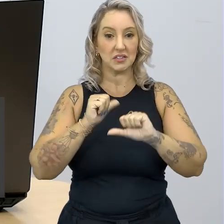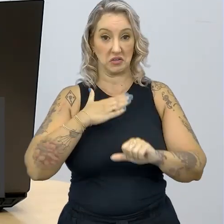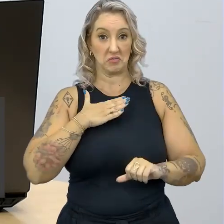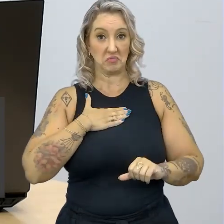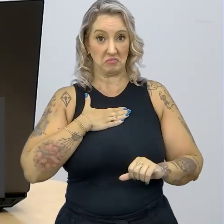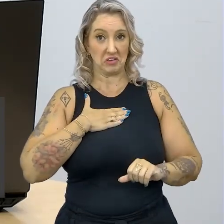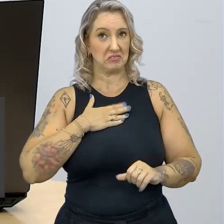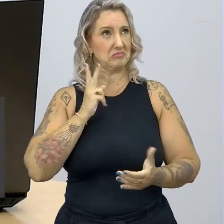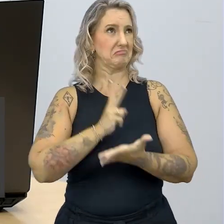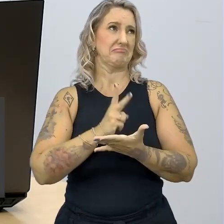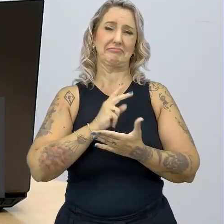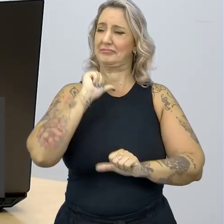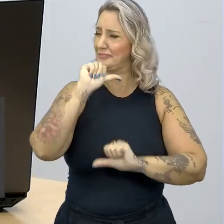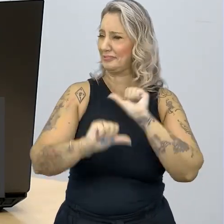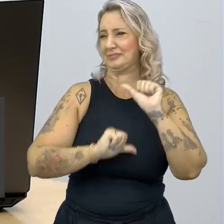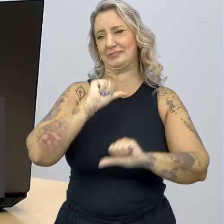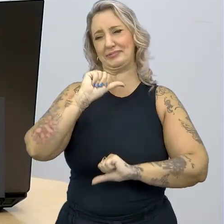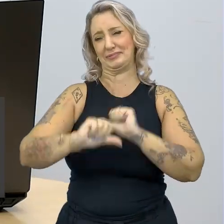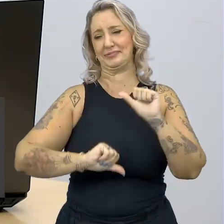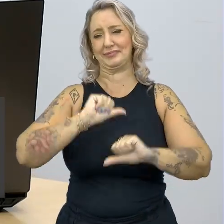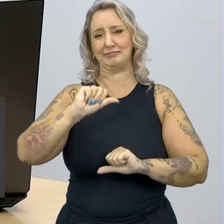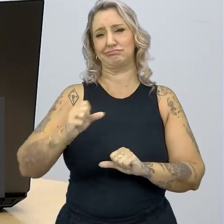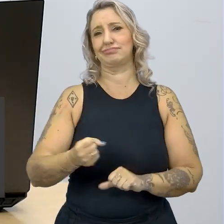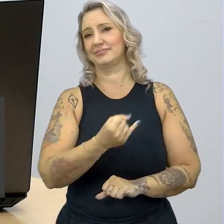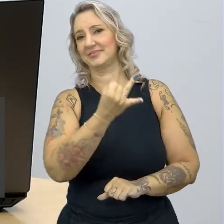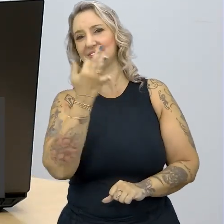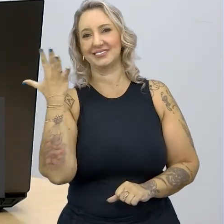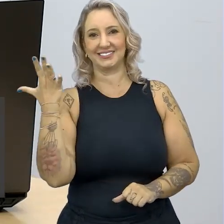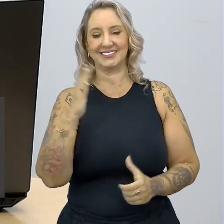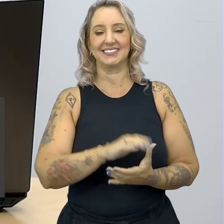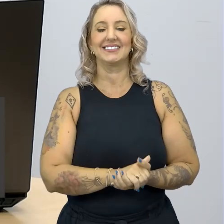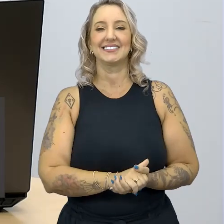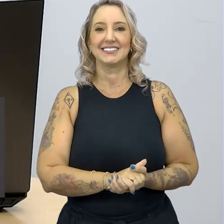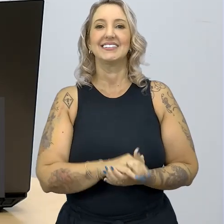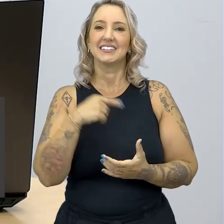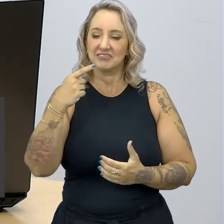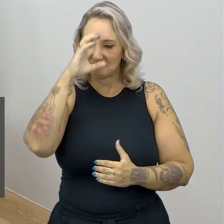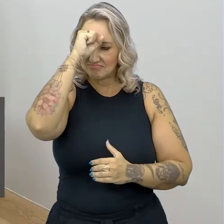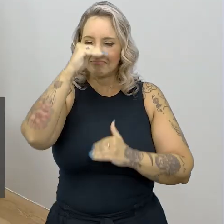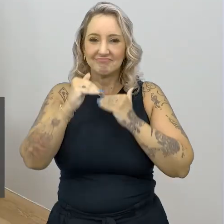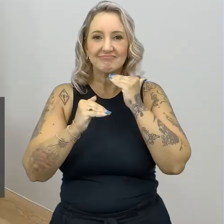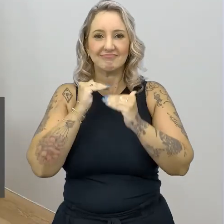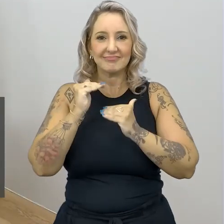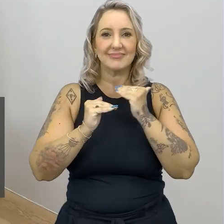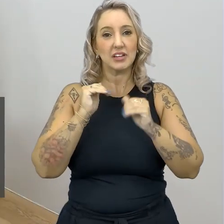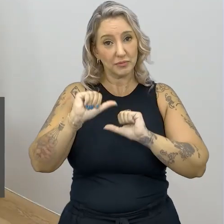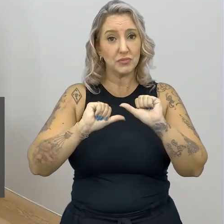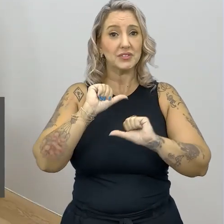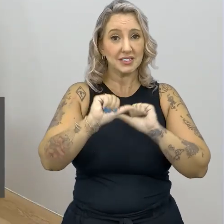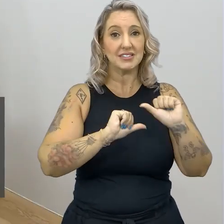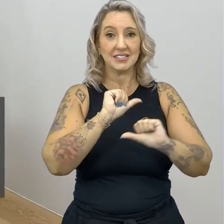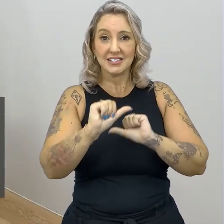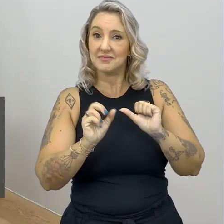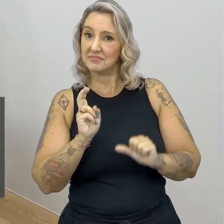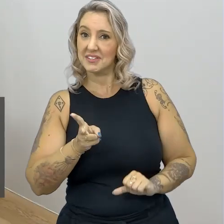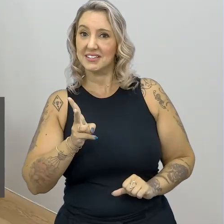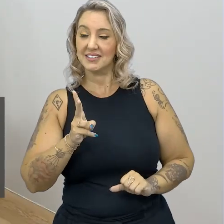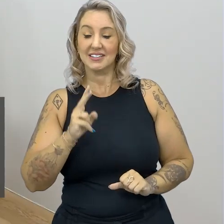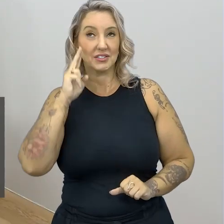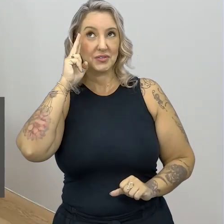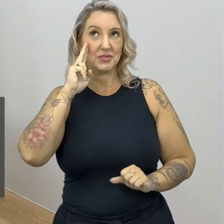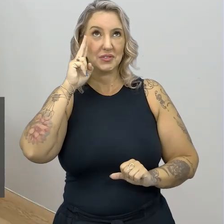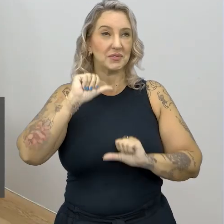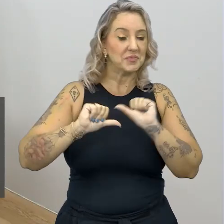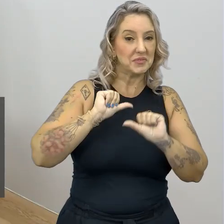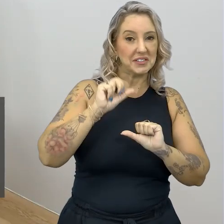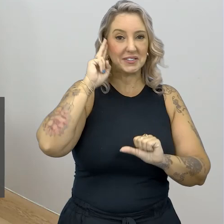mesmo já mudou trocentas vezes. O meu também. E a gente vai aprendendo com as mudanças mesmo, vai sonhando